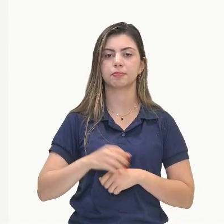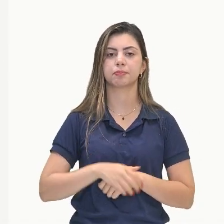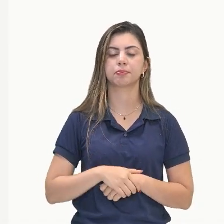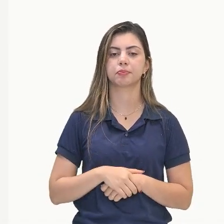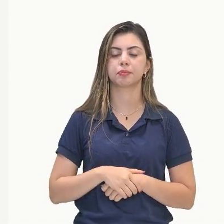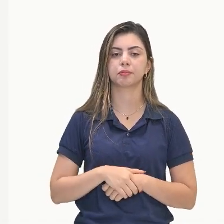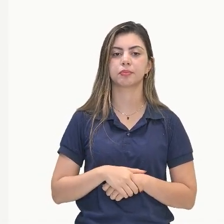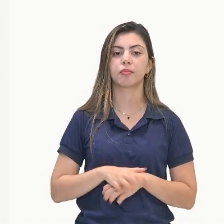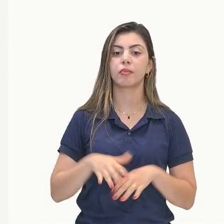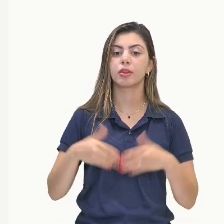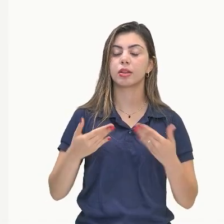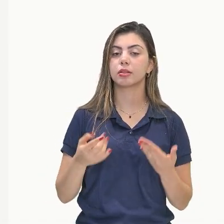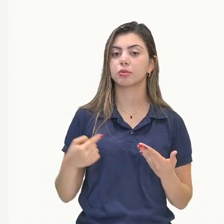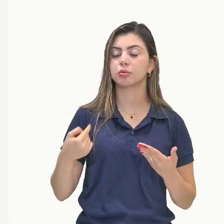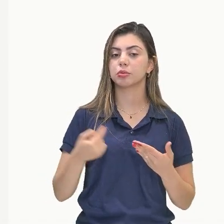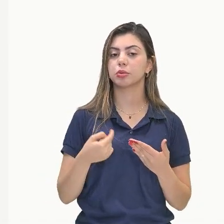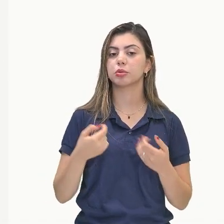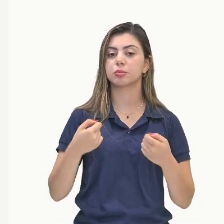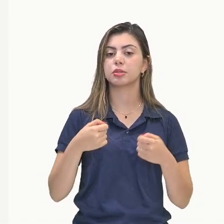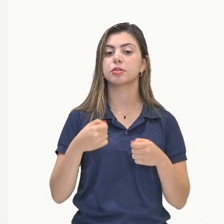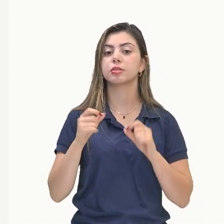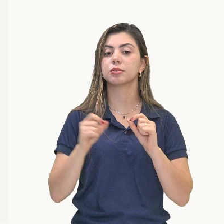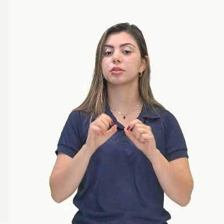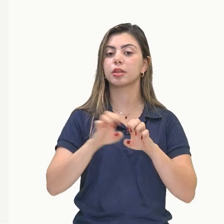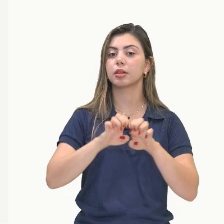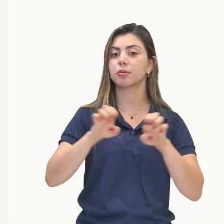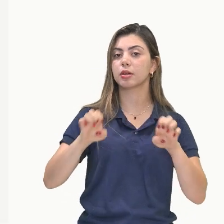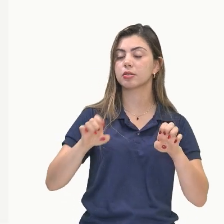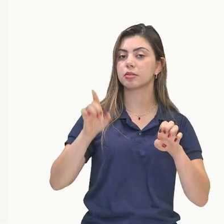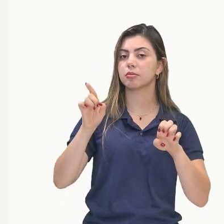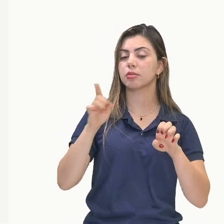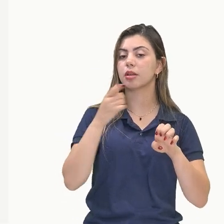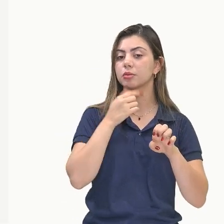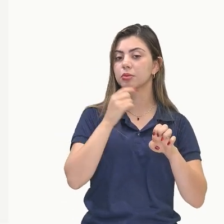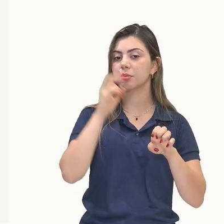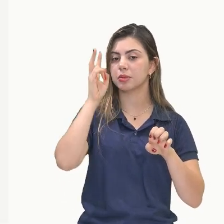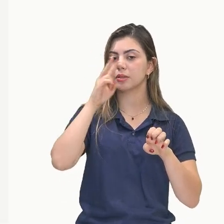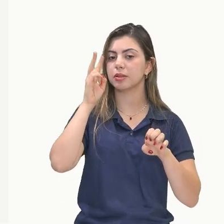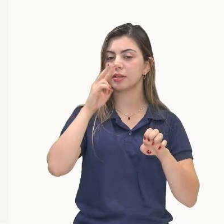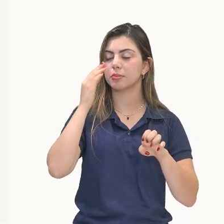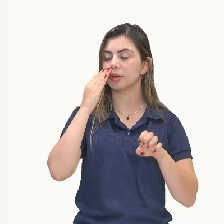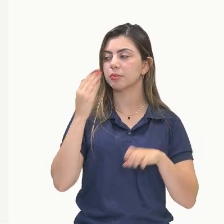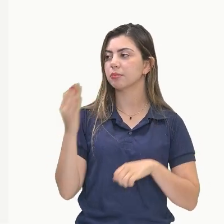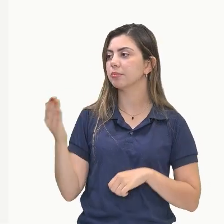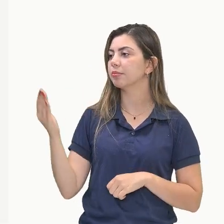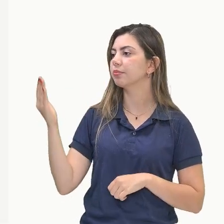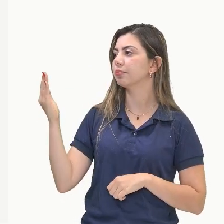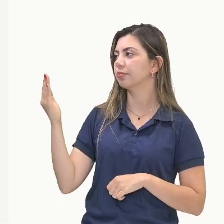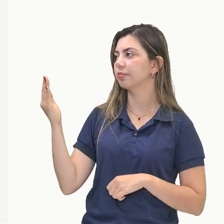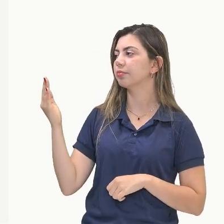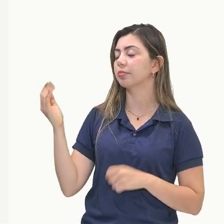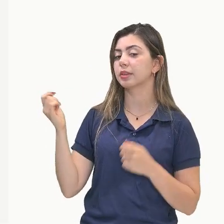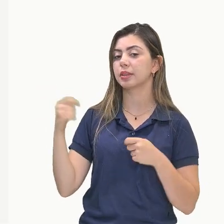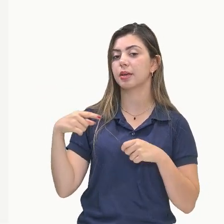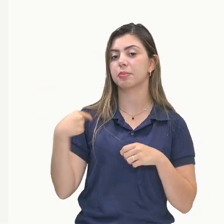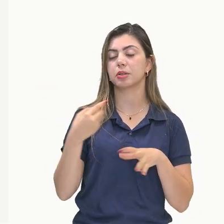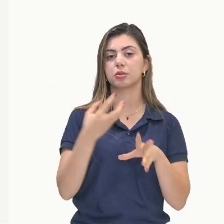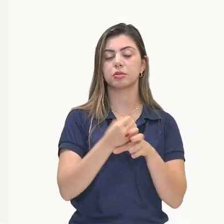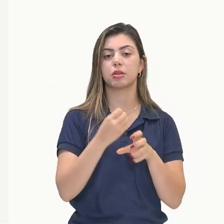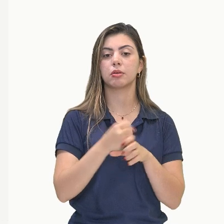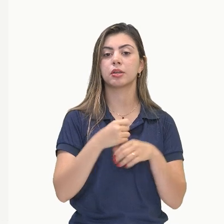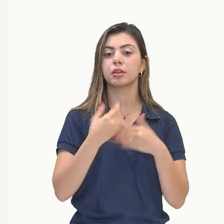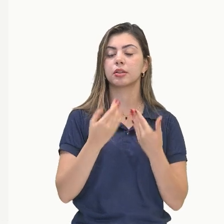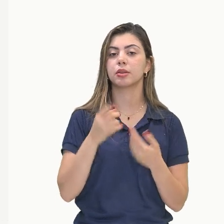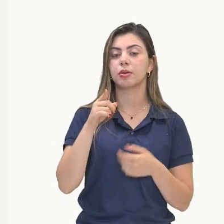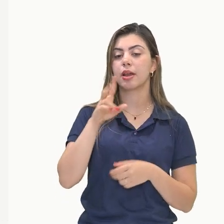essa questão, a gente utiliza a equação de Lorentz. E ela está aqui, ó. A força magnética, nesse caso, já que